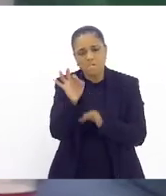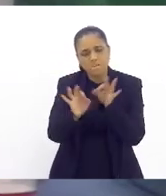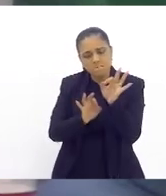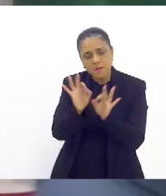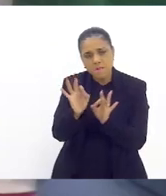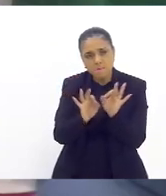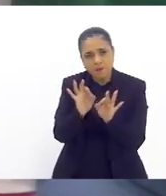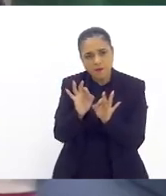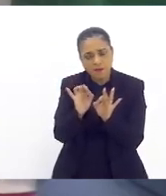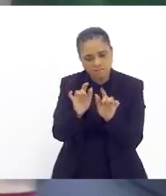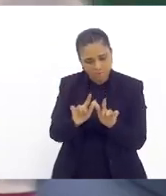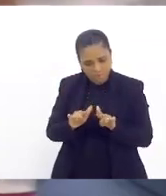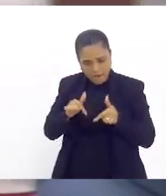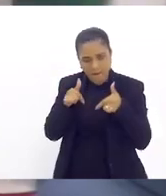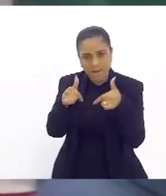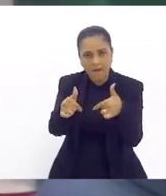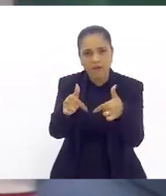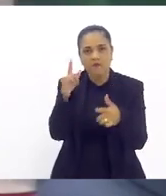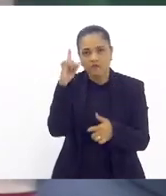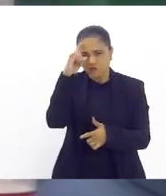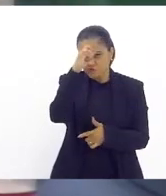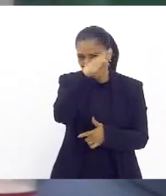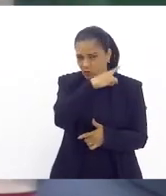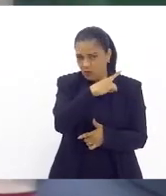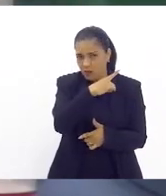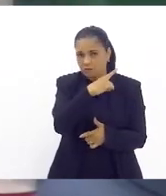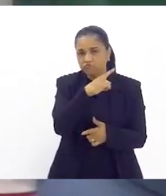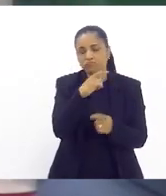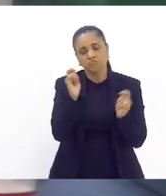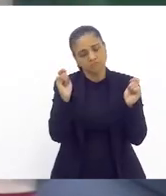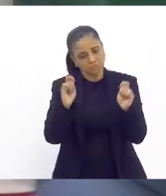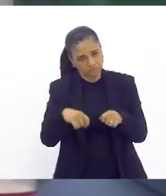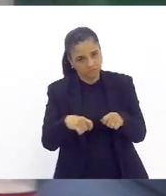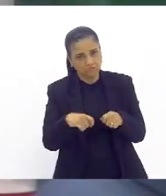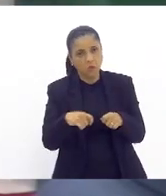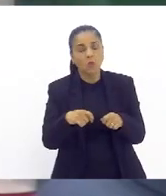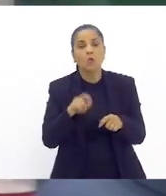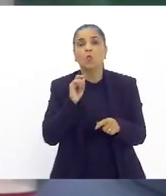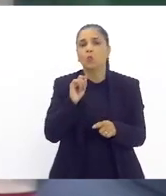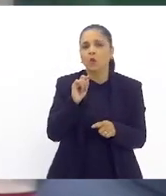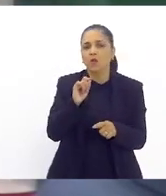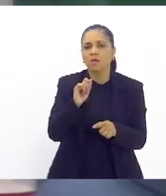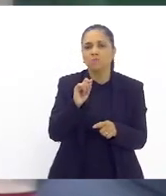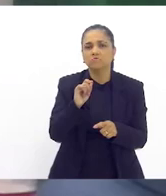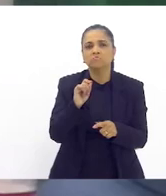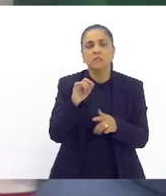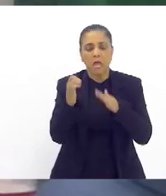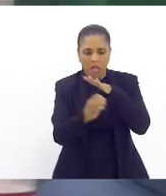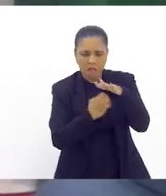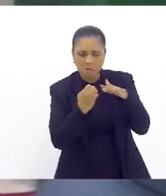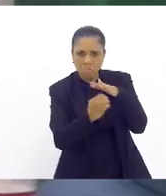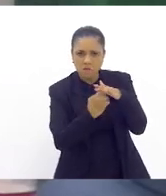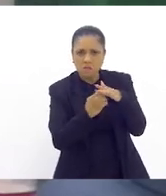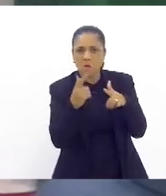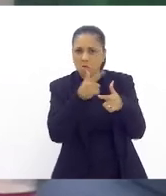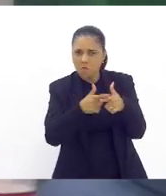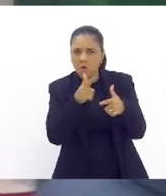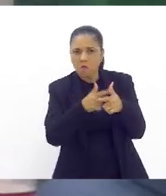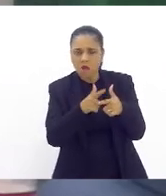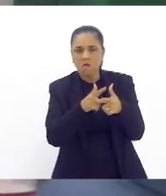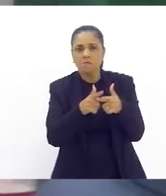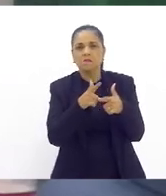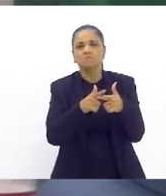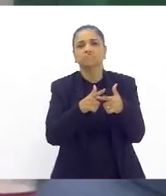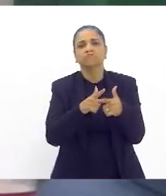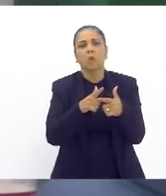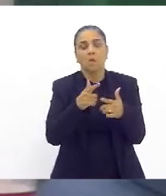enfrentar as dificuldades e quando for necessário penalizar os responsáveis pela má prestação